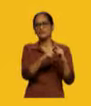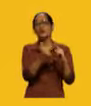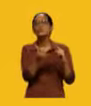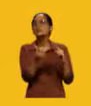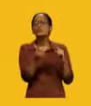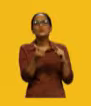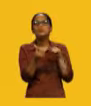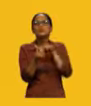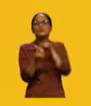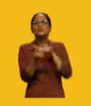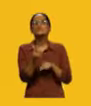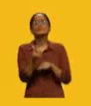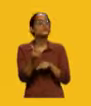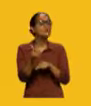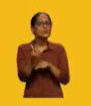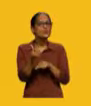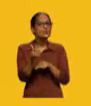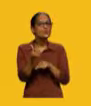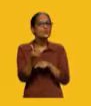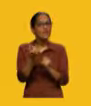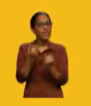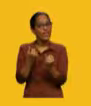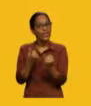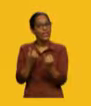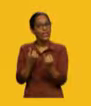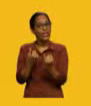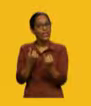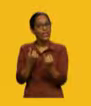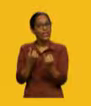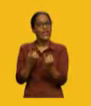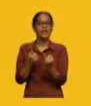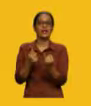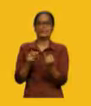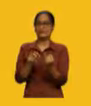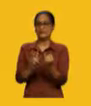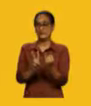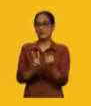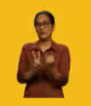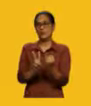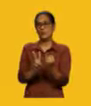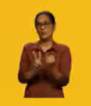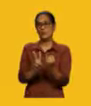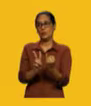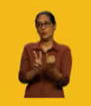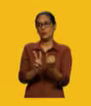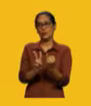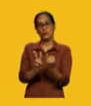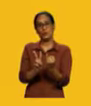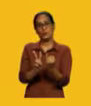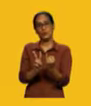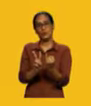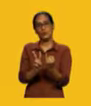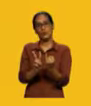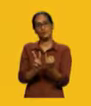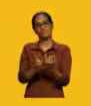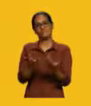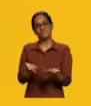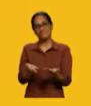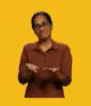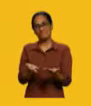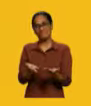6. Como é que é o 6? O i, o v com mais o i. Então,